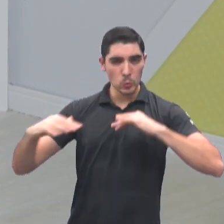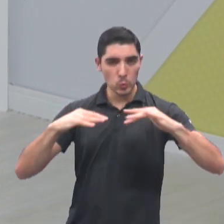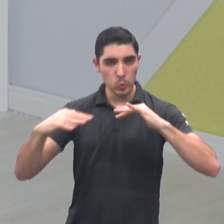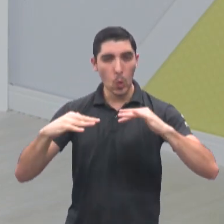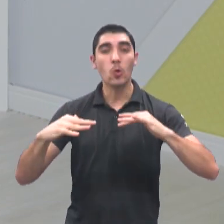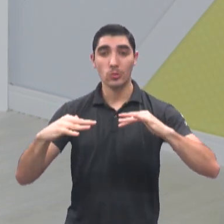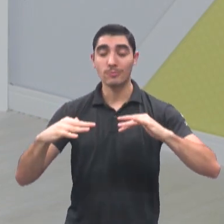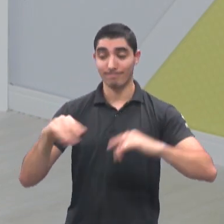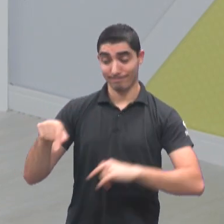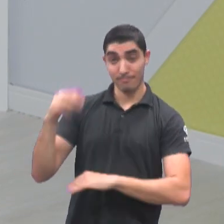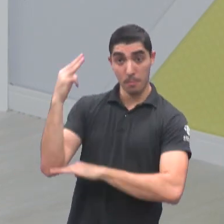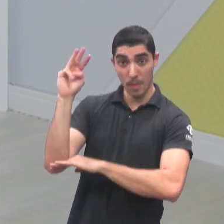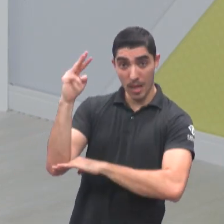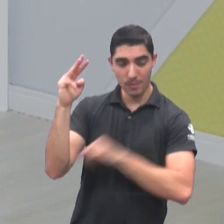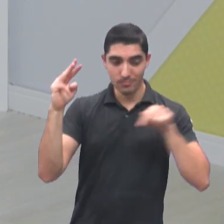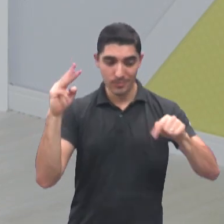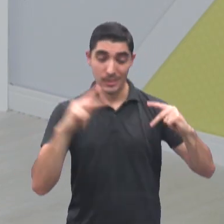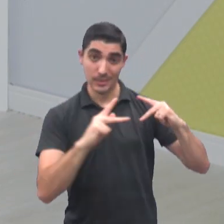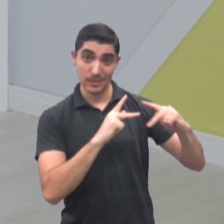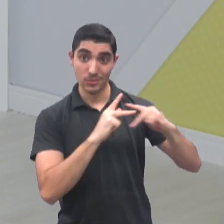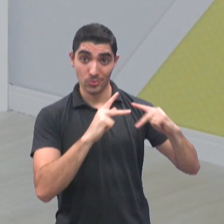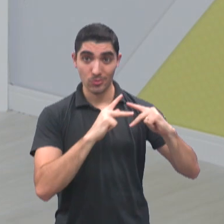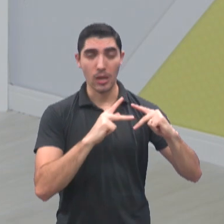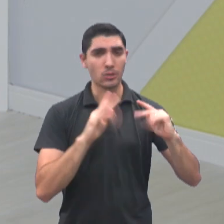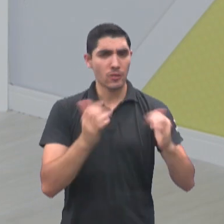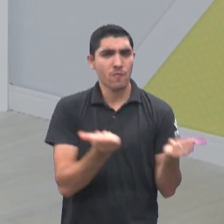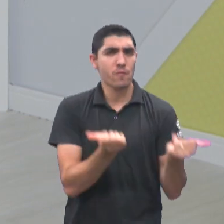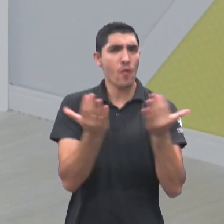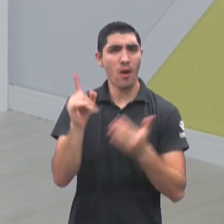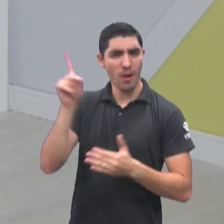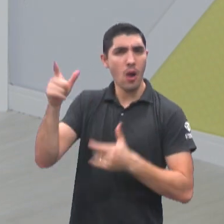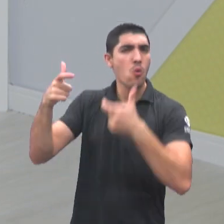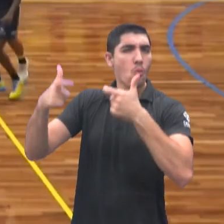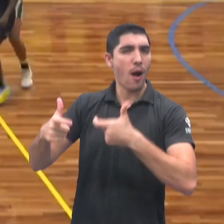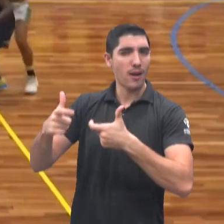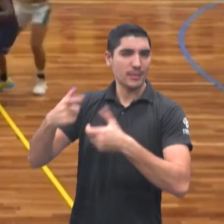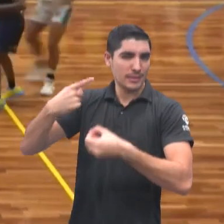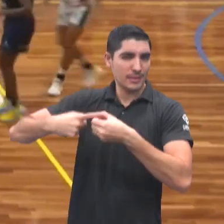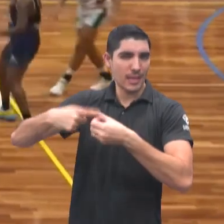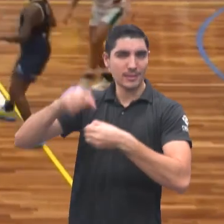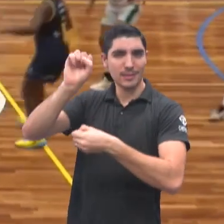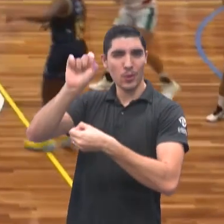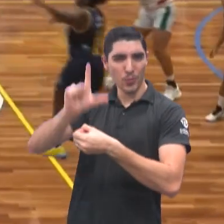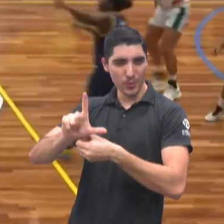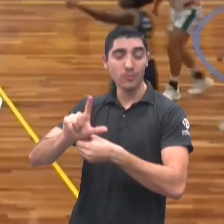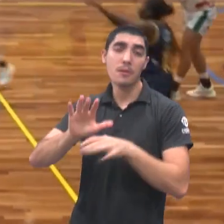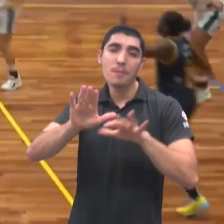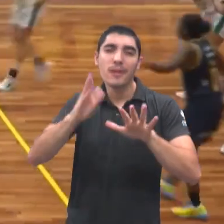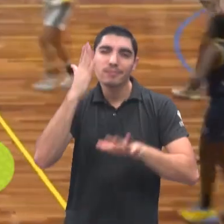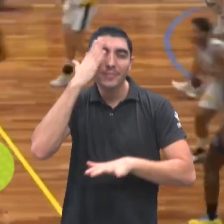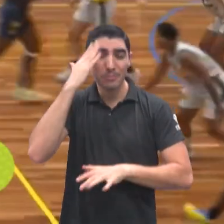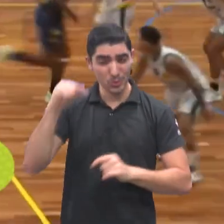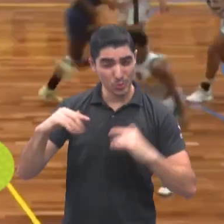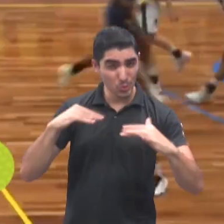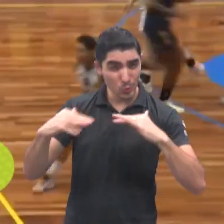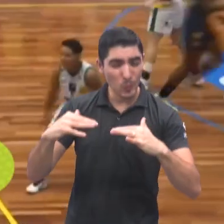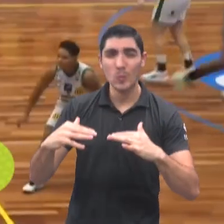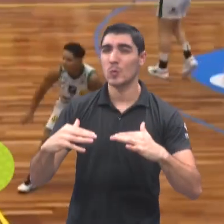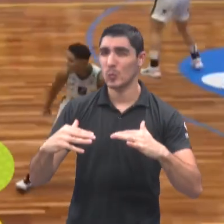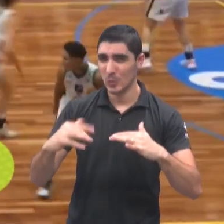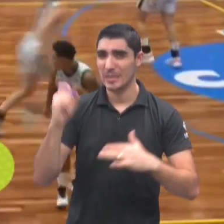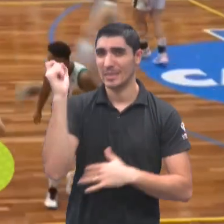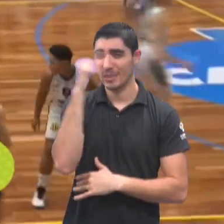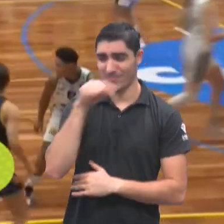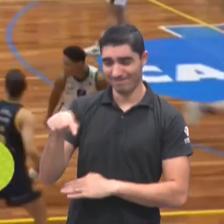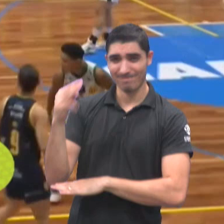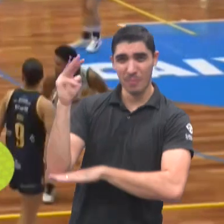enfrentar as atuais campeãs da LBF, a Liga de Basquete Feminino. E como a gente imaginava, né, a parada era duríssima e não deu